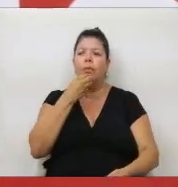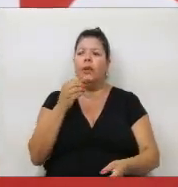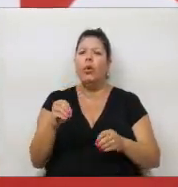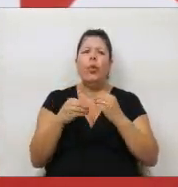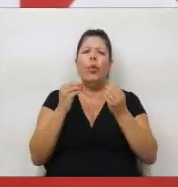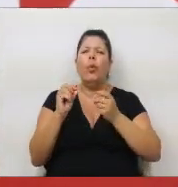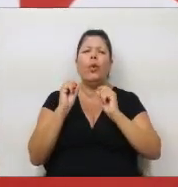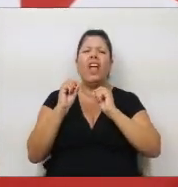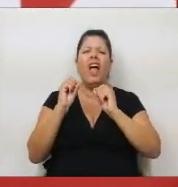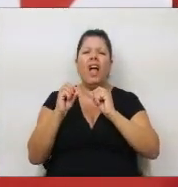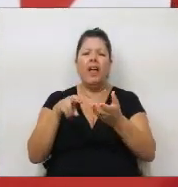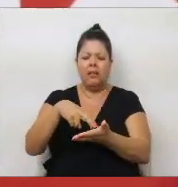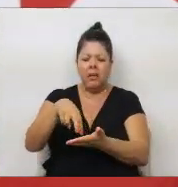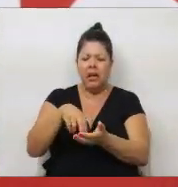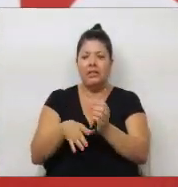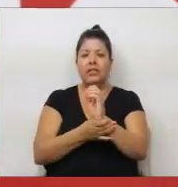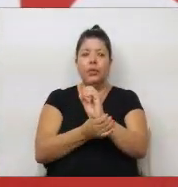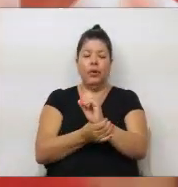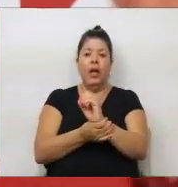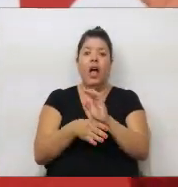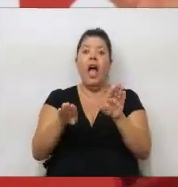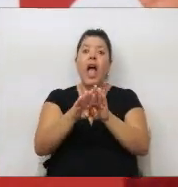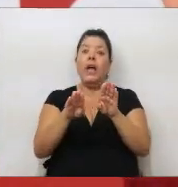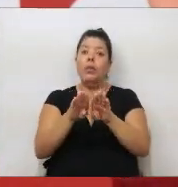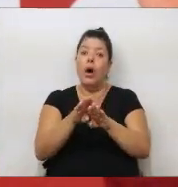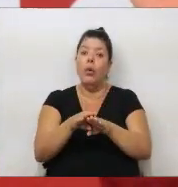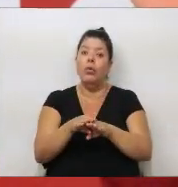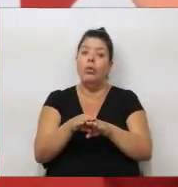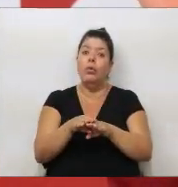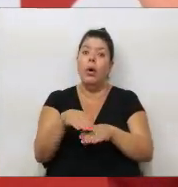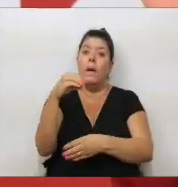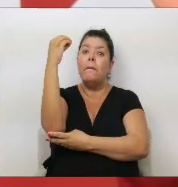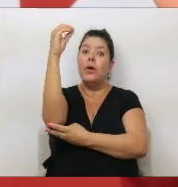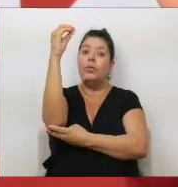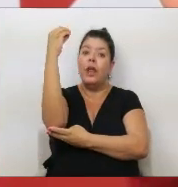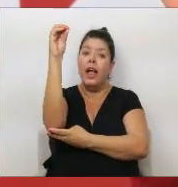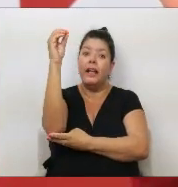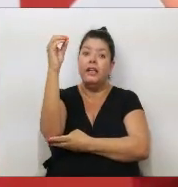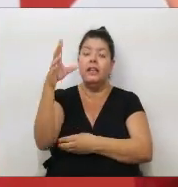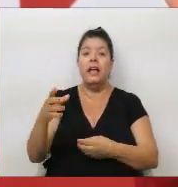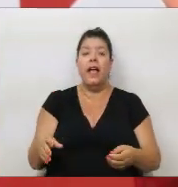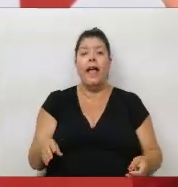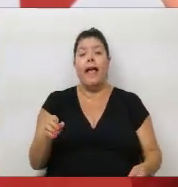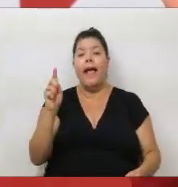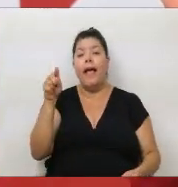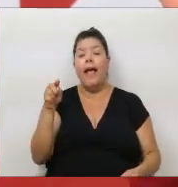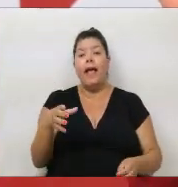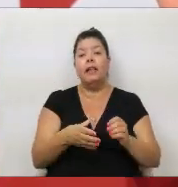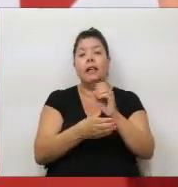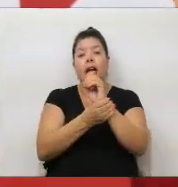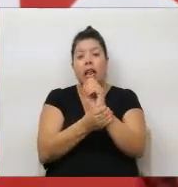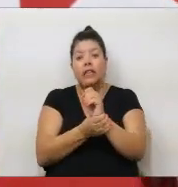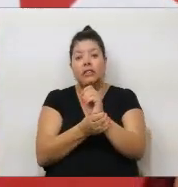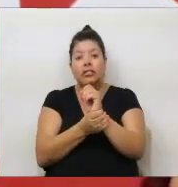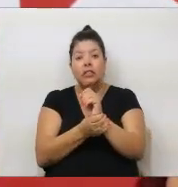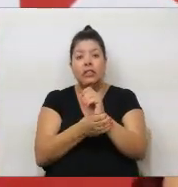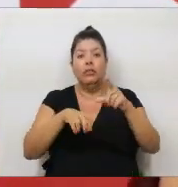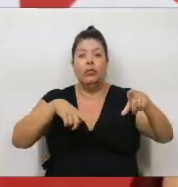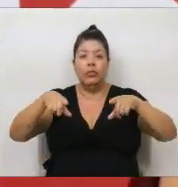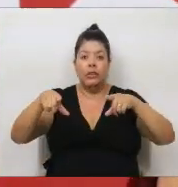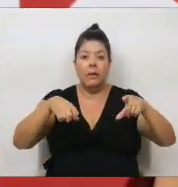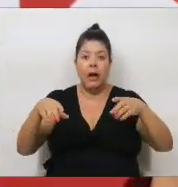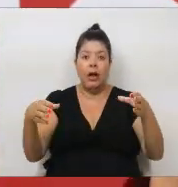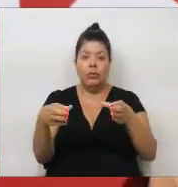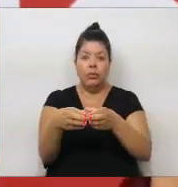Segura, como nós já temos lá no Rio Grande do Sul e em outros estados, é garantir que aí é um trabalho conjunto